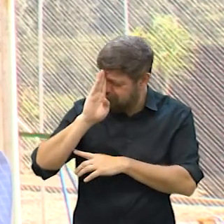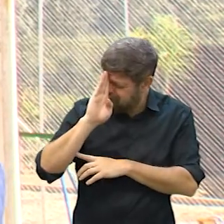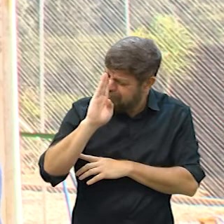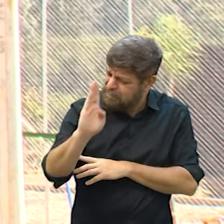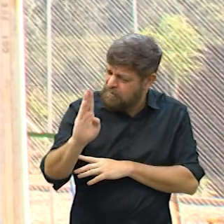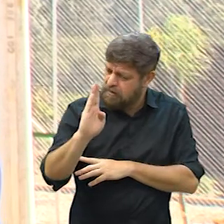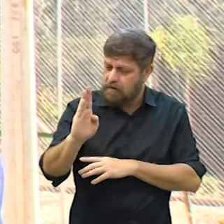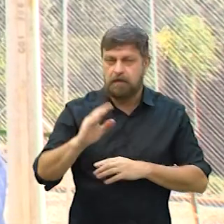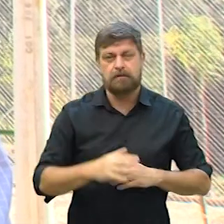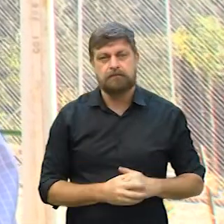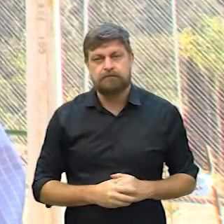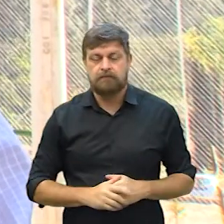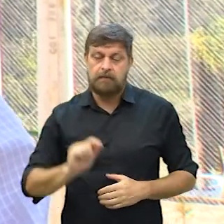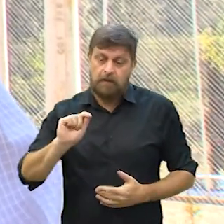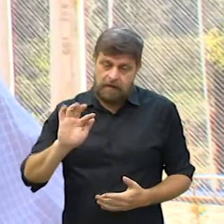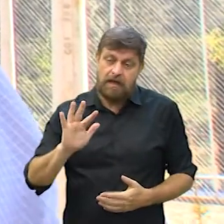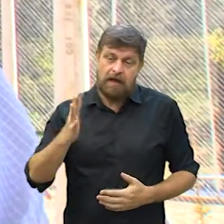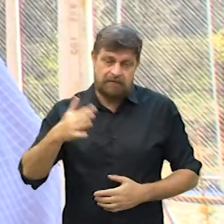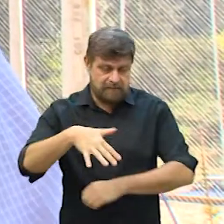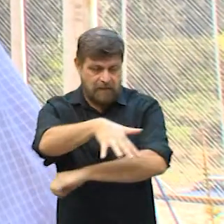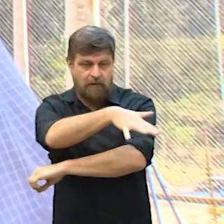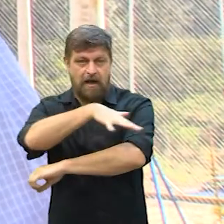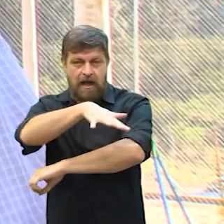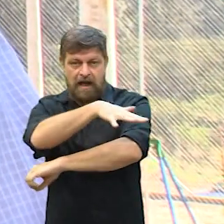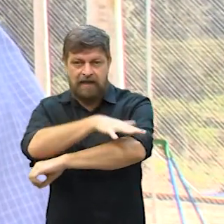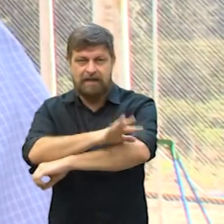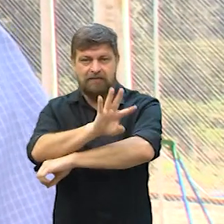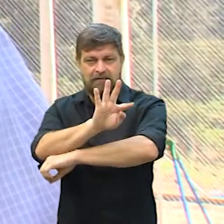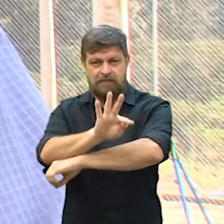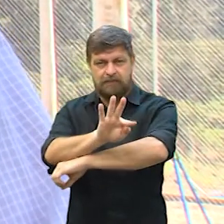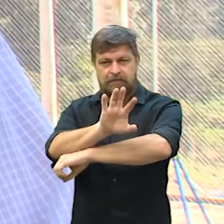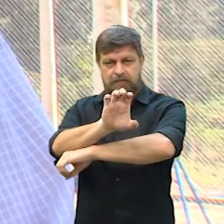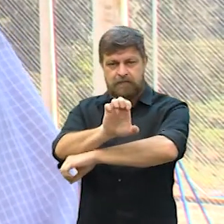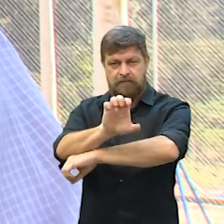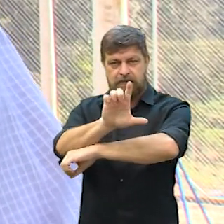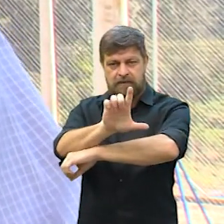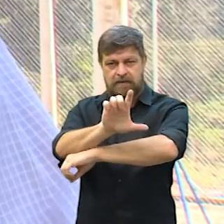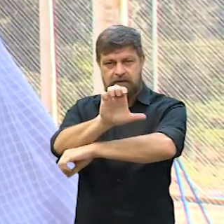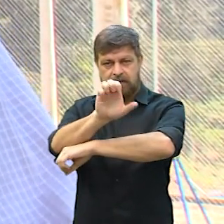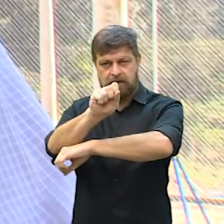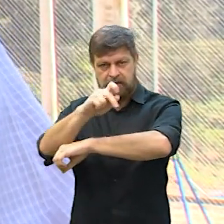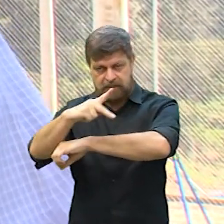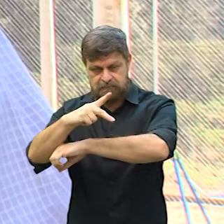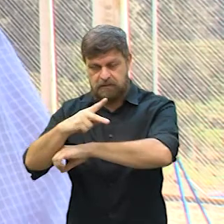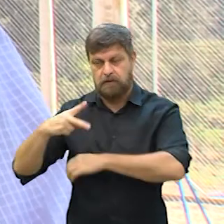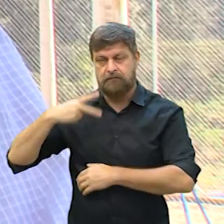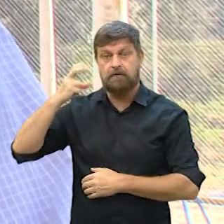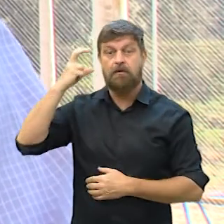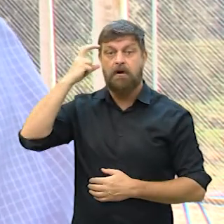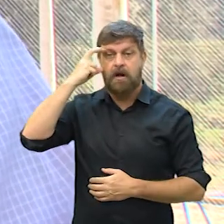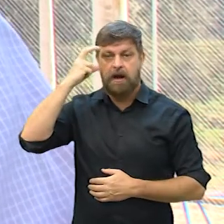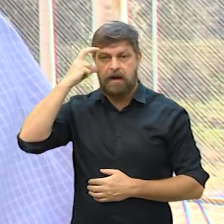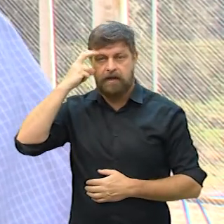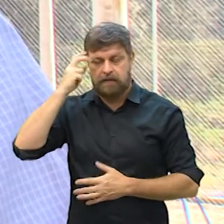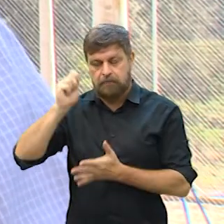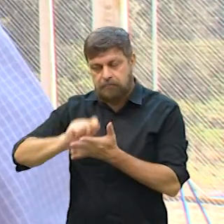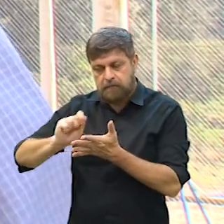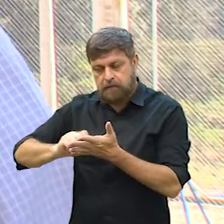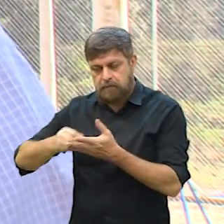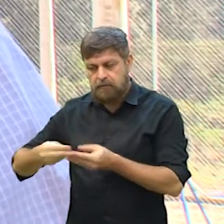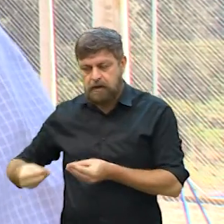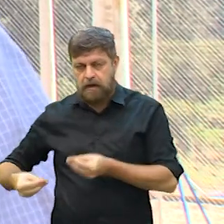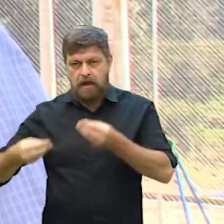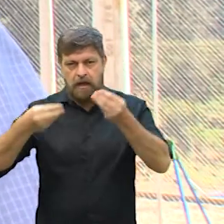prioridades que a população tem foi o que aconteceu aqui no Jardim Telesp né o vereador Carlinhos camelô